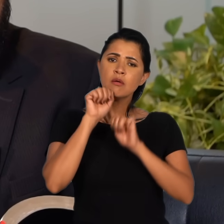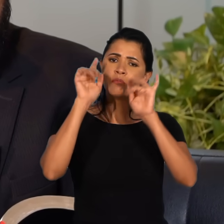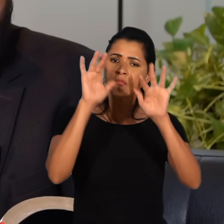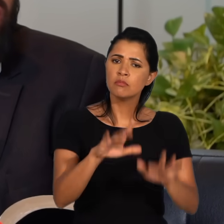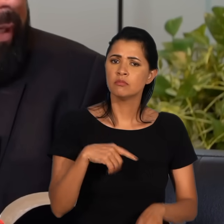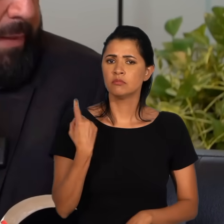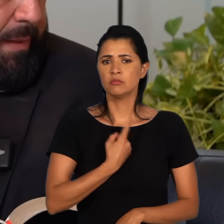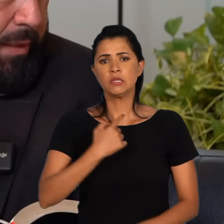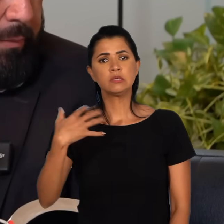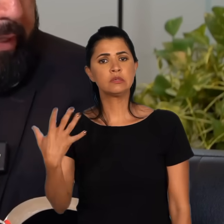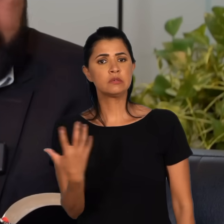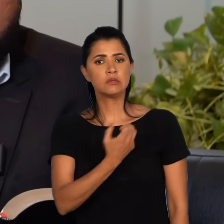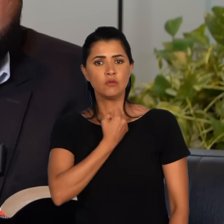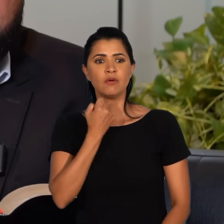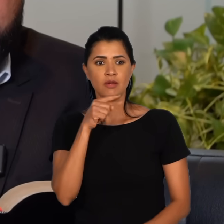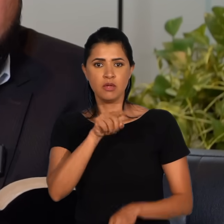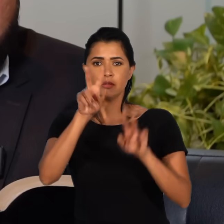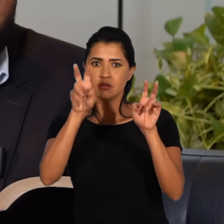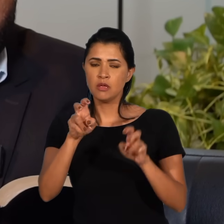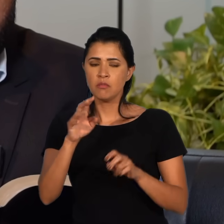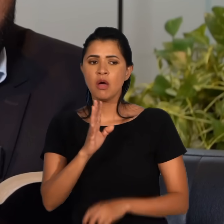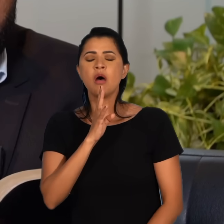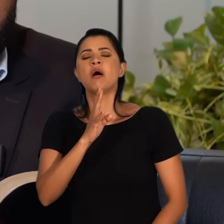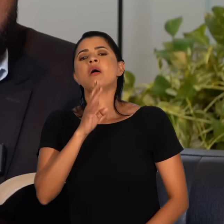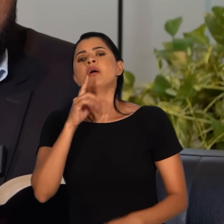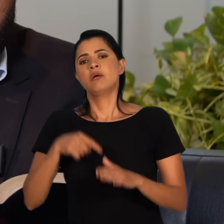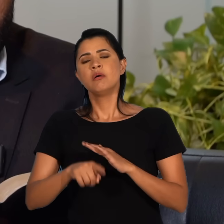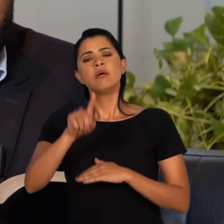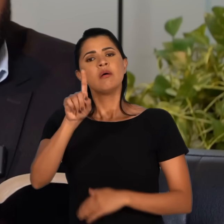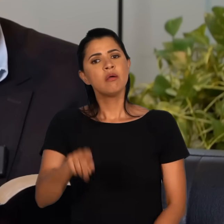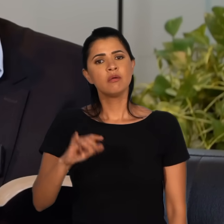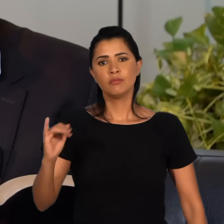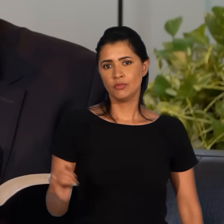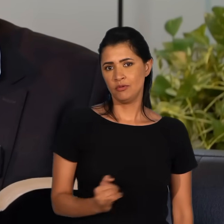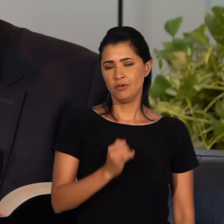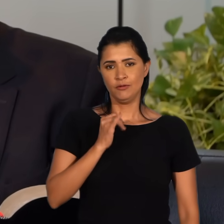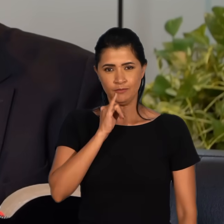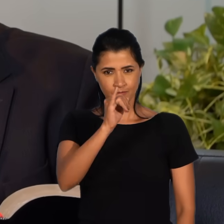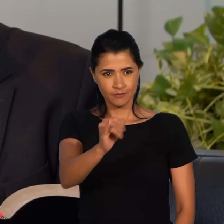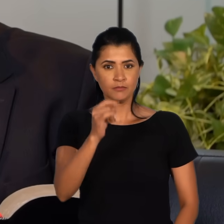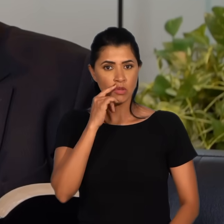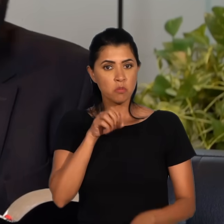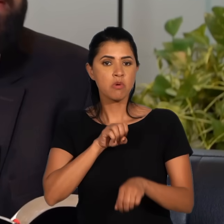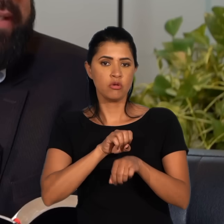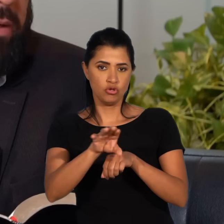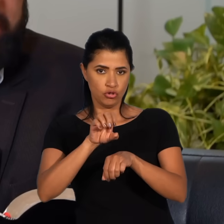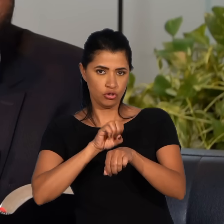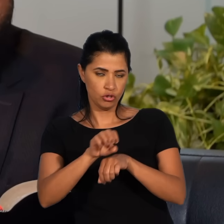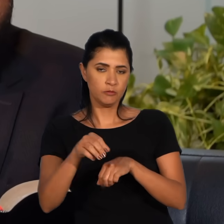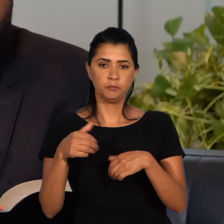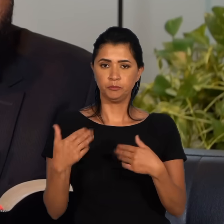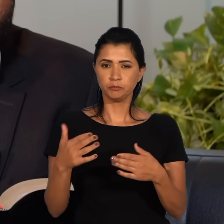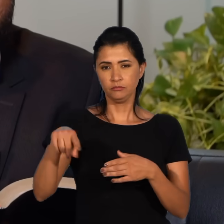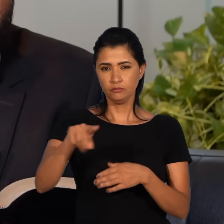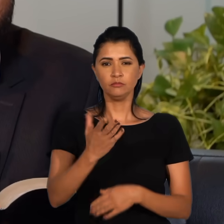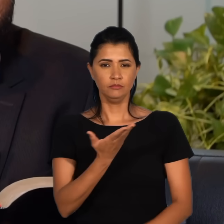nos salvar e conhecer essa temática ela é muito importante acredito e gostaria de deixar com uma uma sugestão né